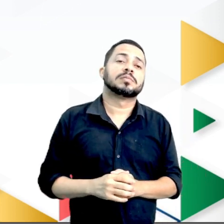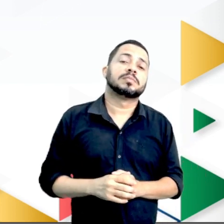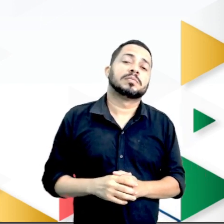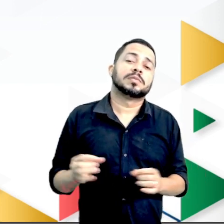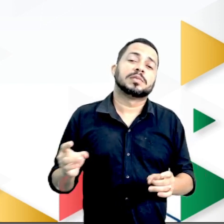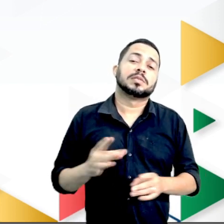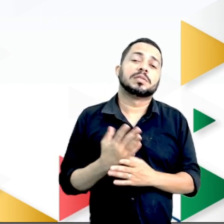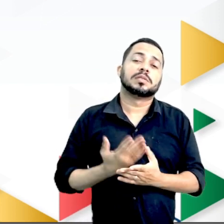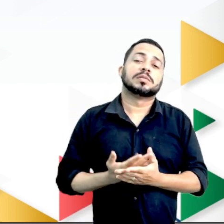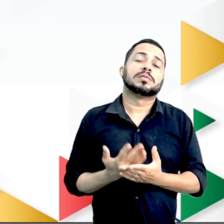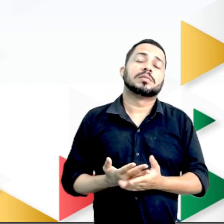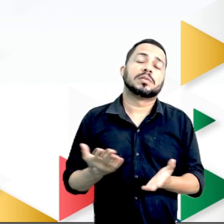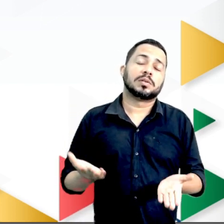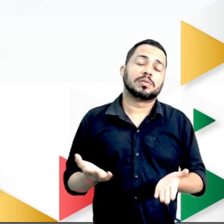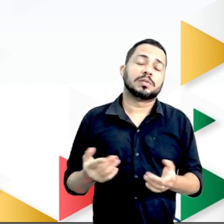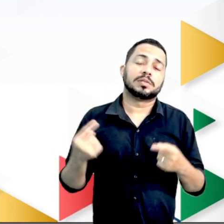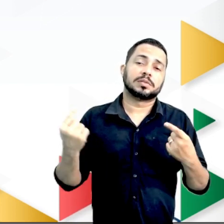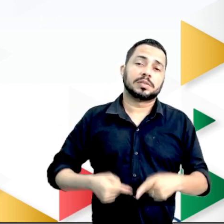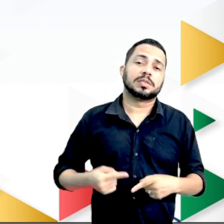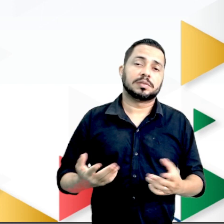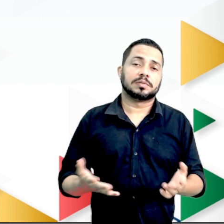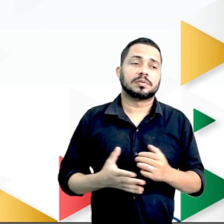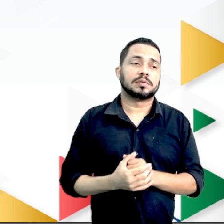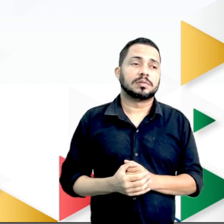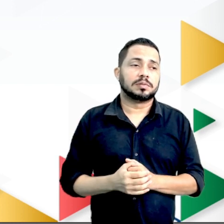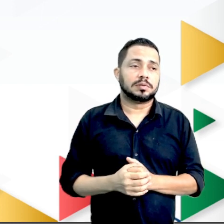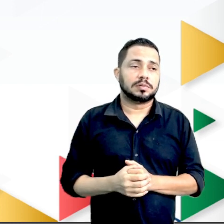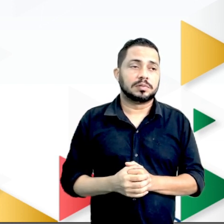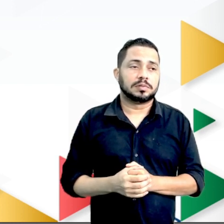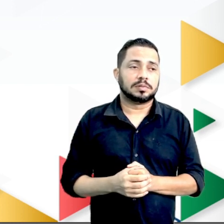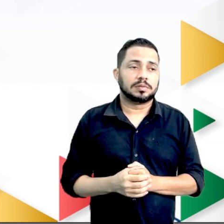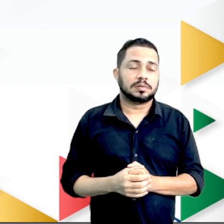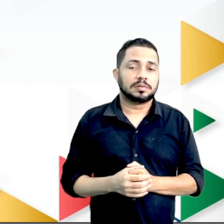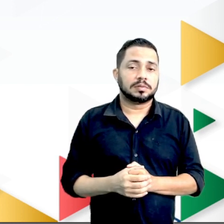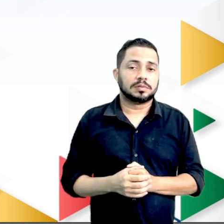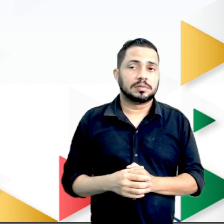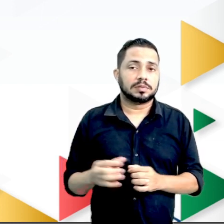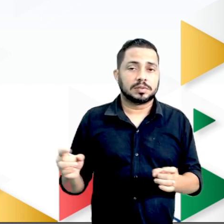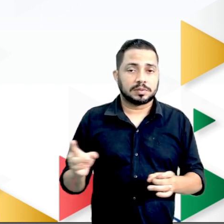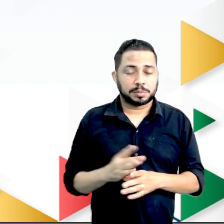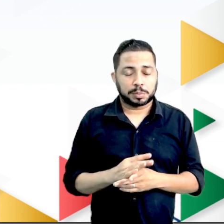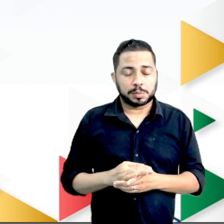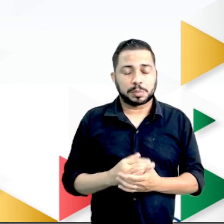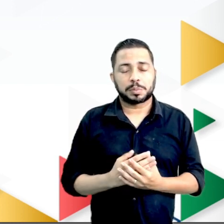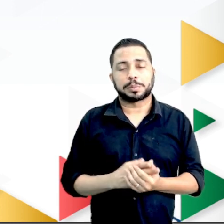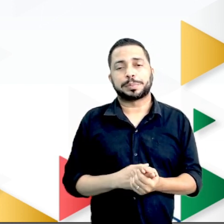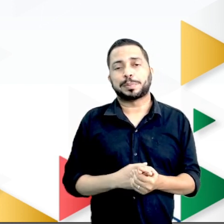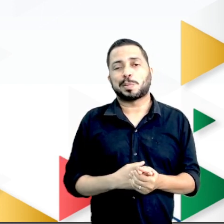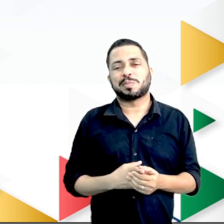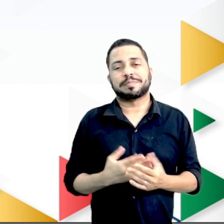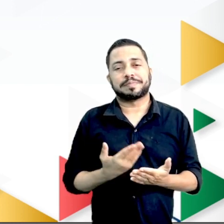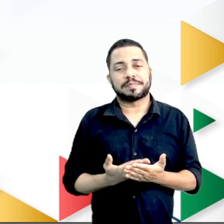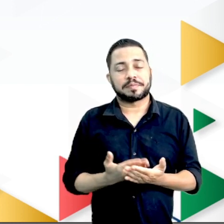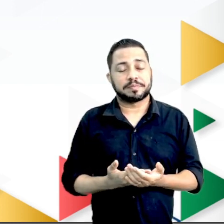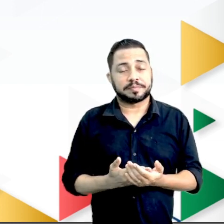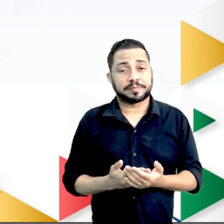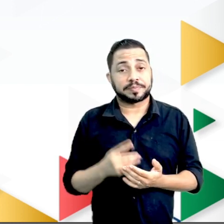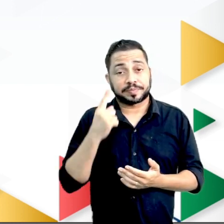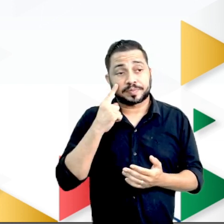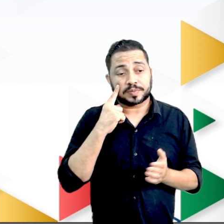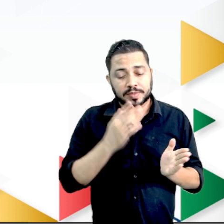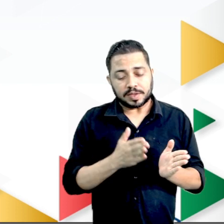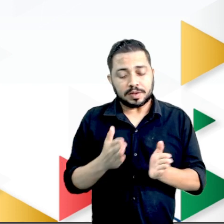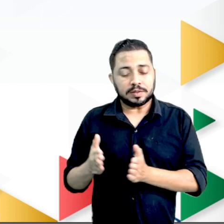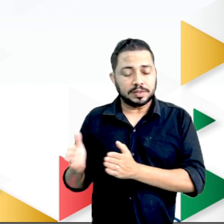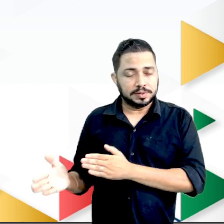a nossa videoaula a partir desse desafio. Acabar é uma forma de falar, tá? Terminar a nossa videoaula. Observe que a sequência